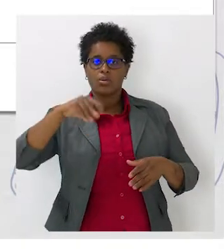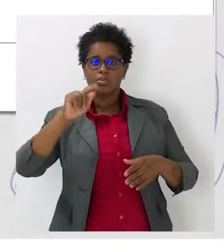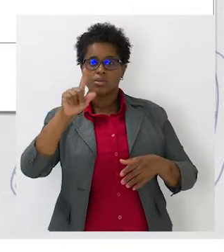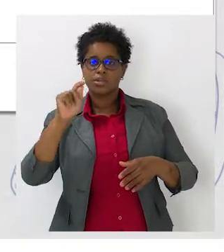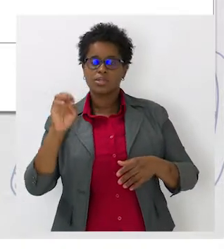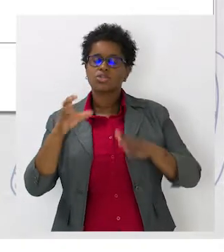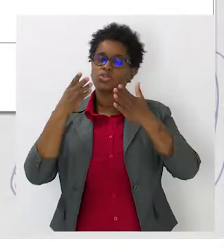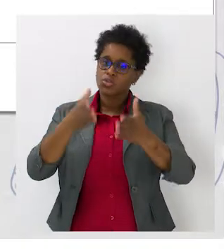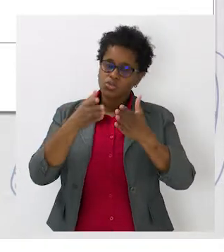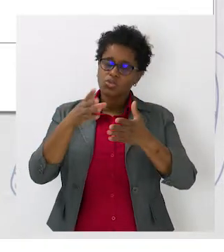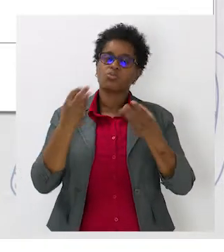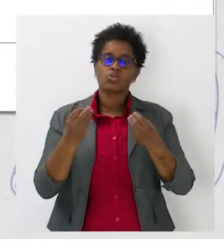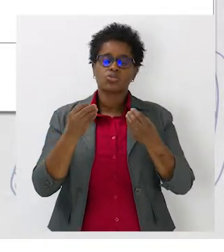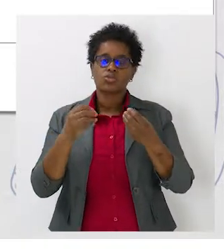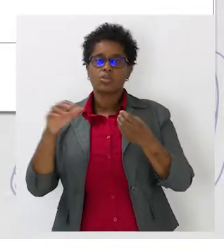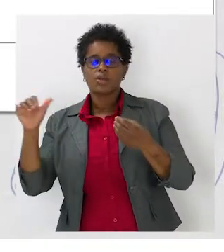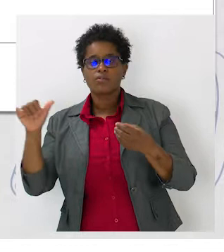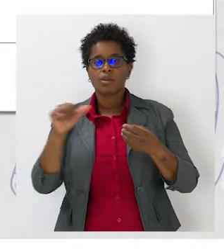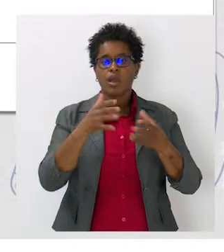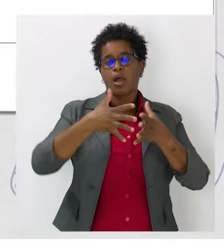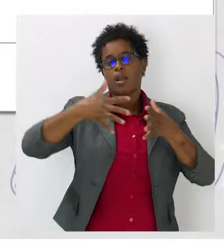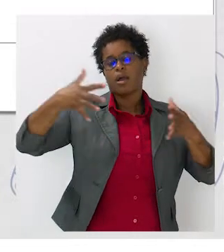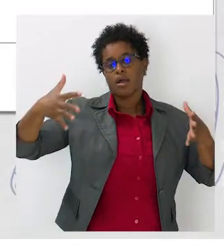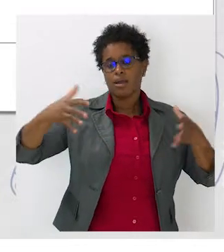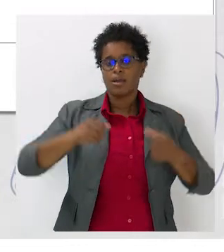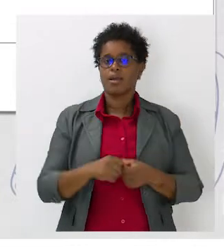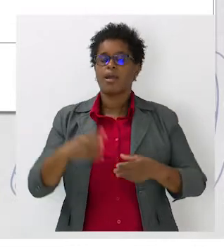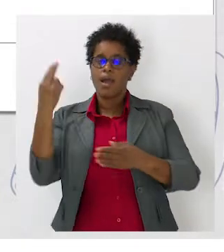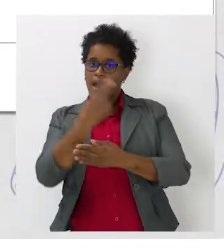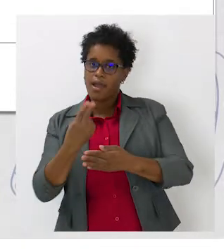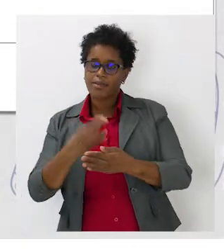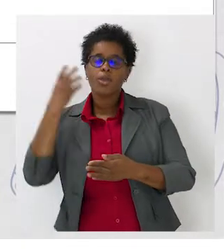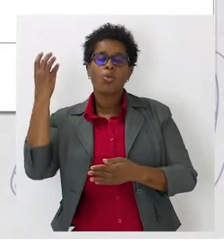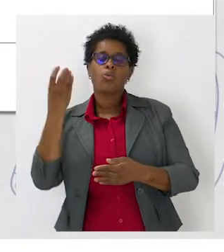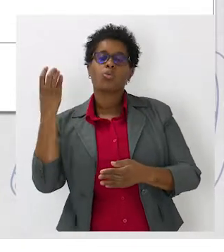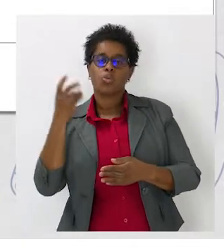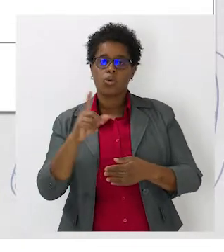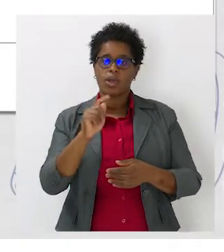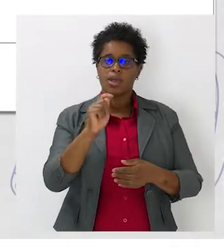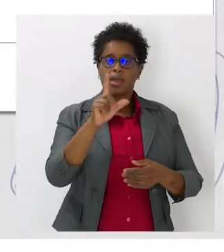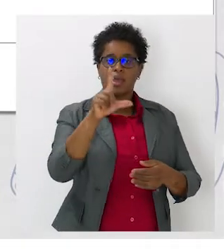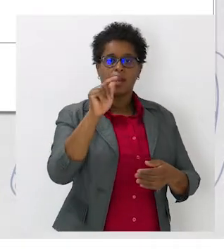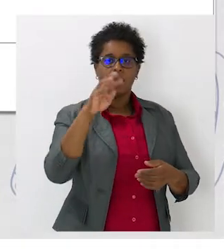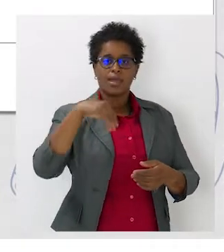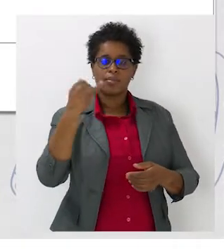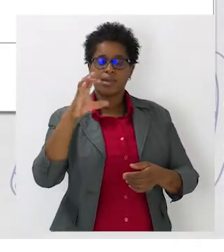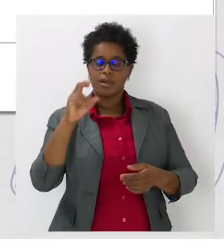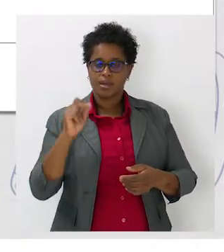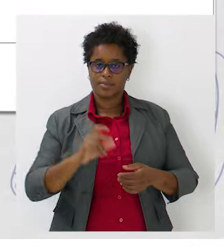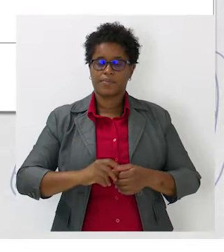que contribuiu para expandir a arte e a cultura